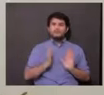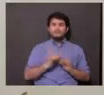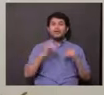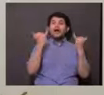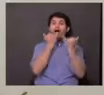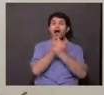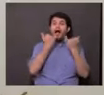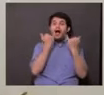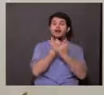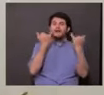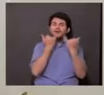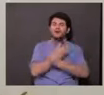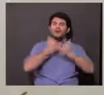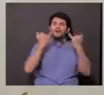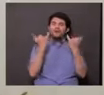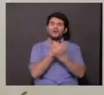Aleluia,